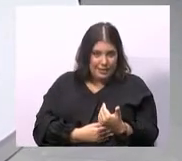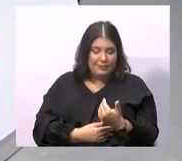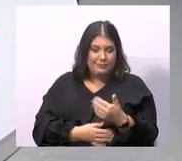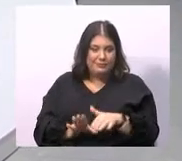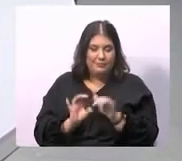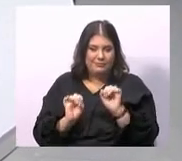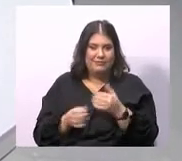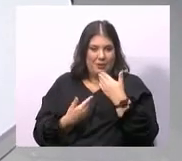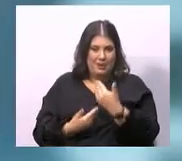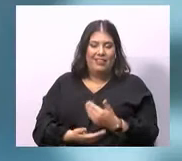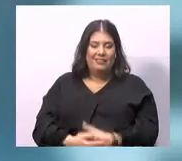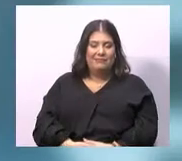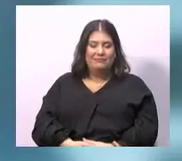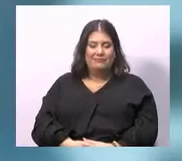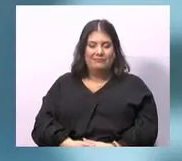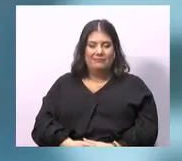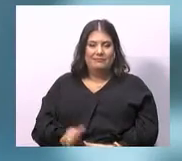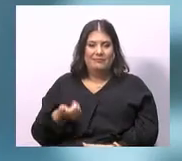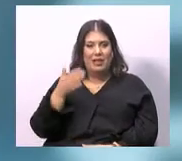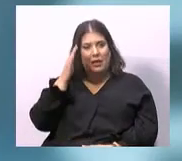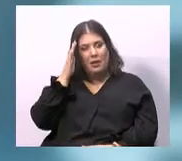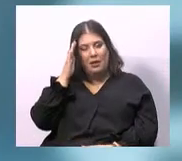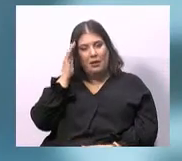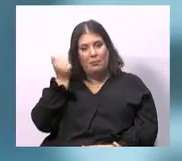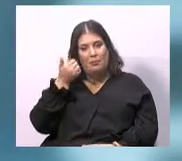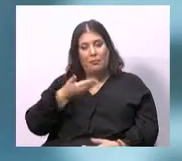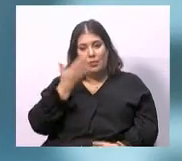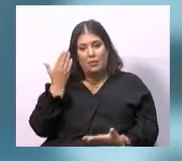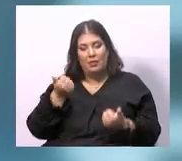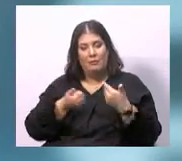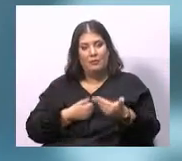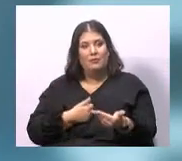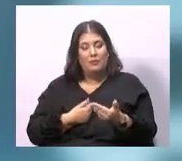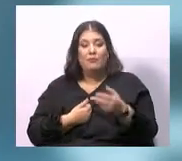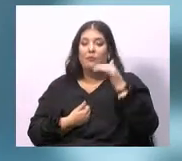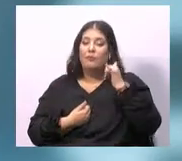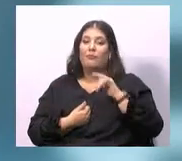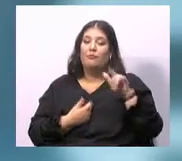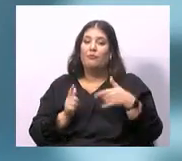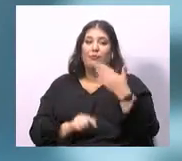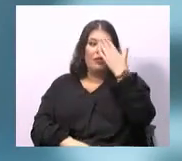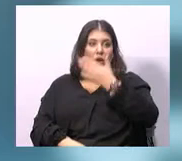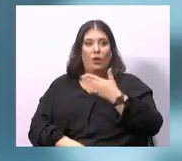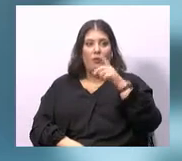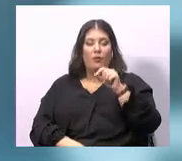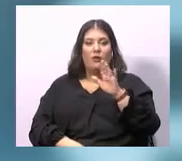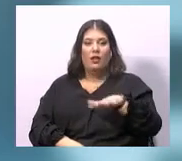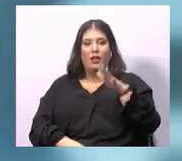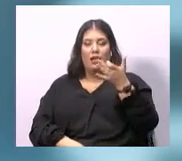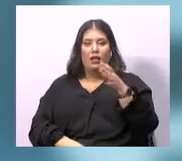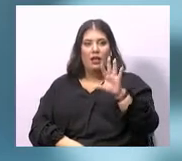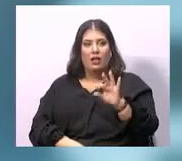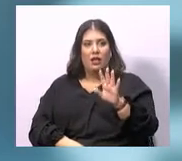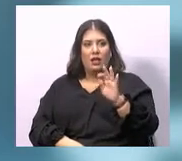si. Obrigada. Obrigada. O resto, bom dia e boa semana. Vamos ouvir mais uma telespectadora. O Sr. Doutor liga também de Gondomar, tem 74